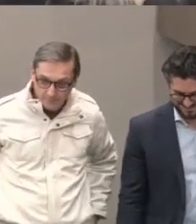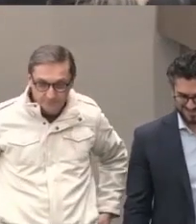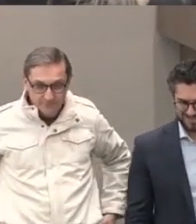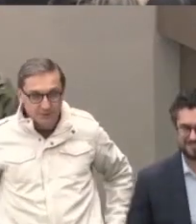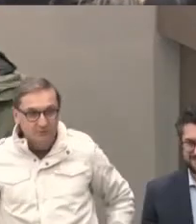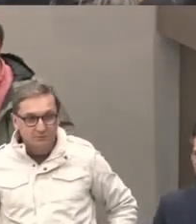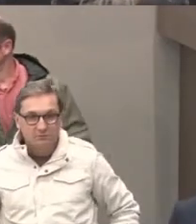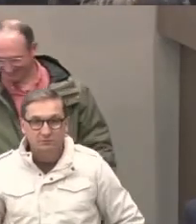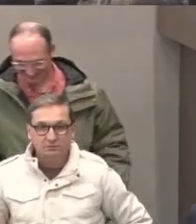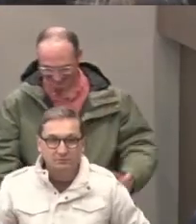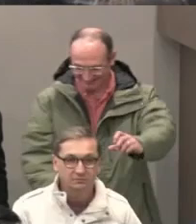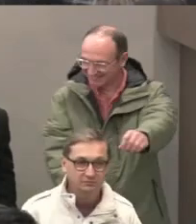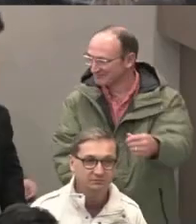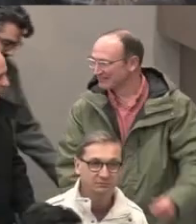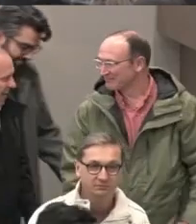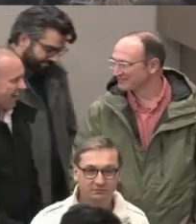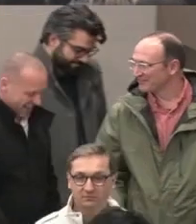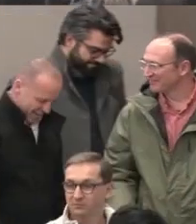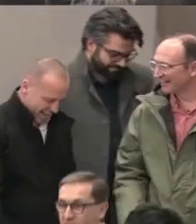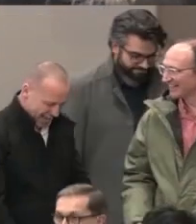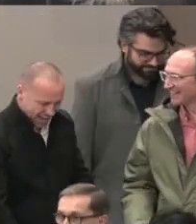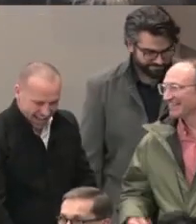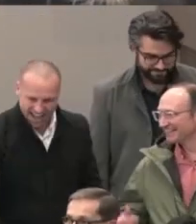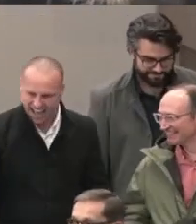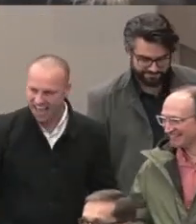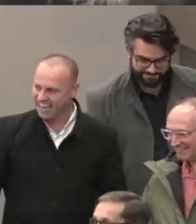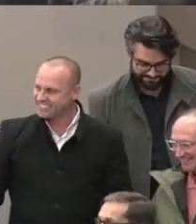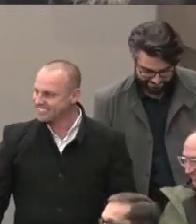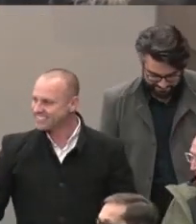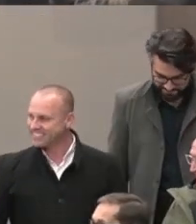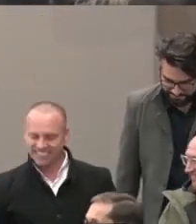Esse me passou a faca.